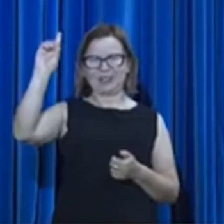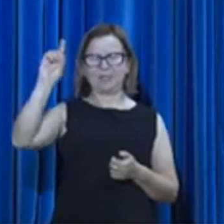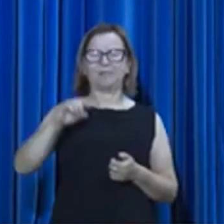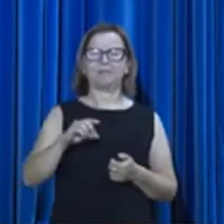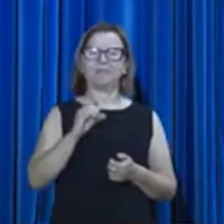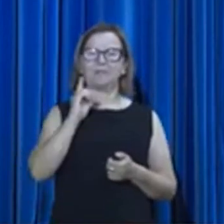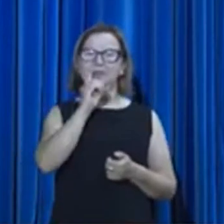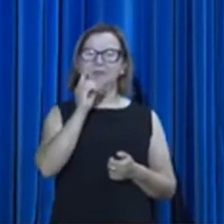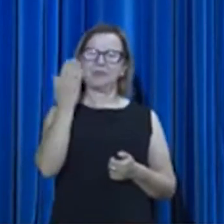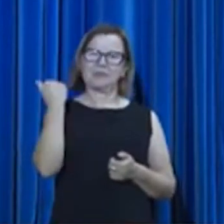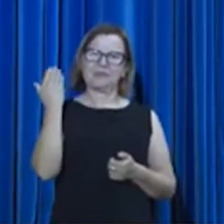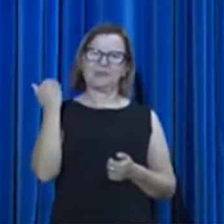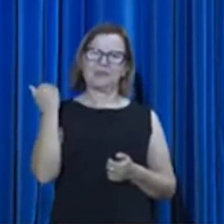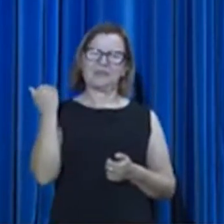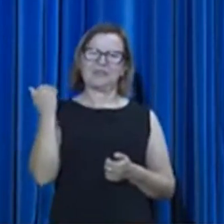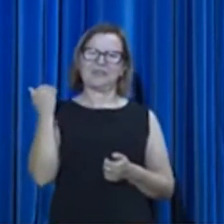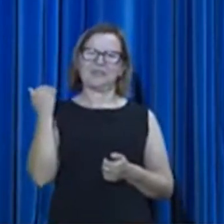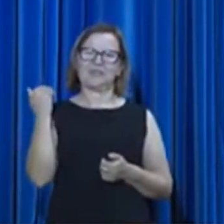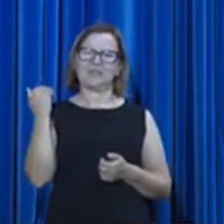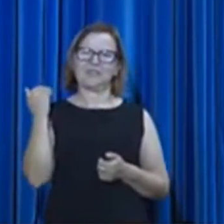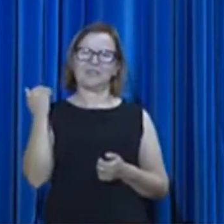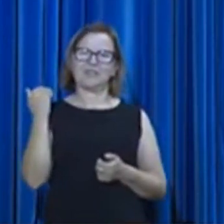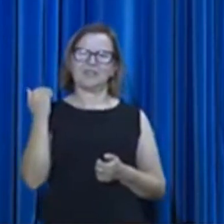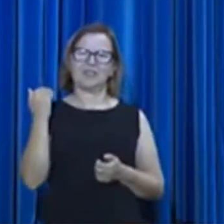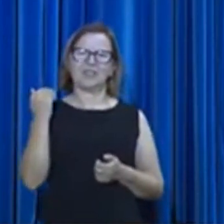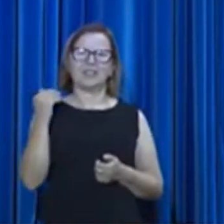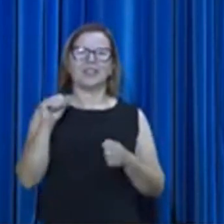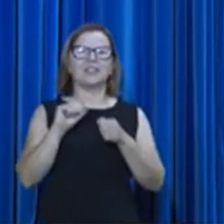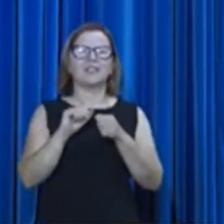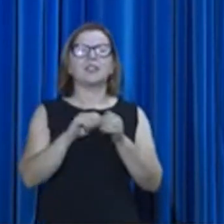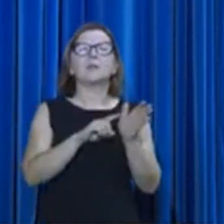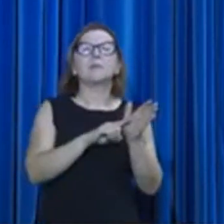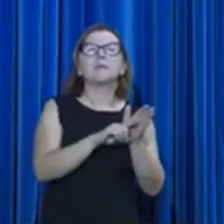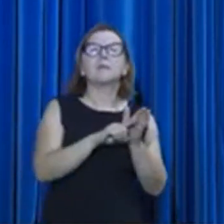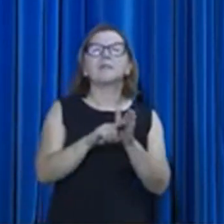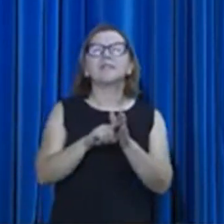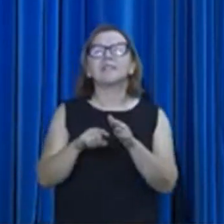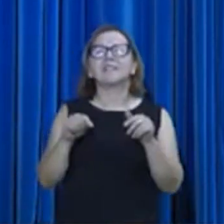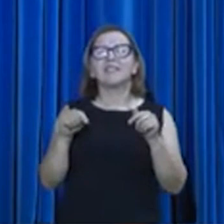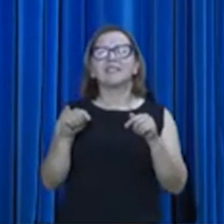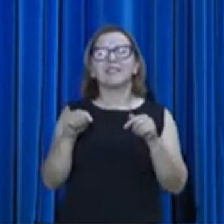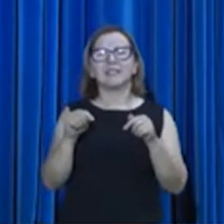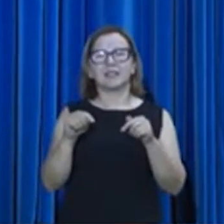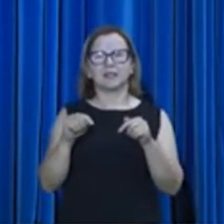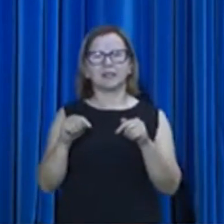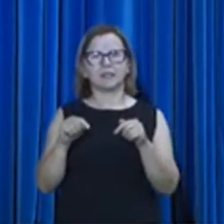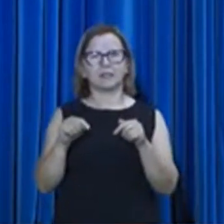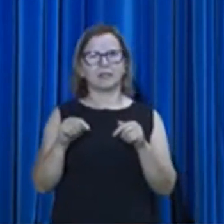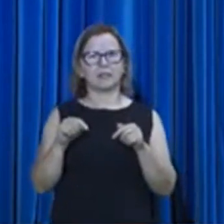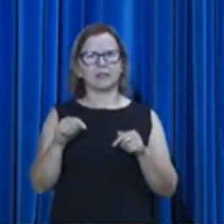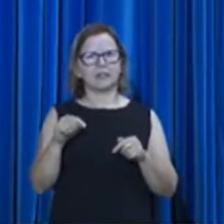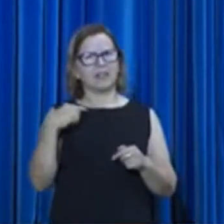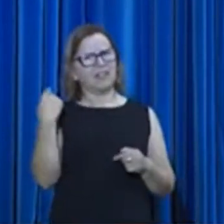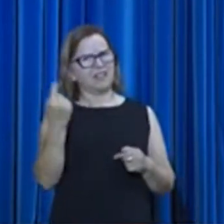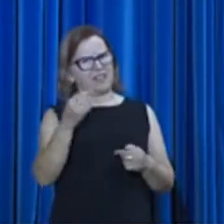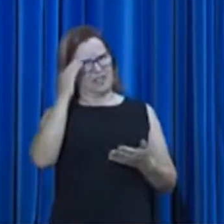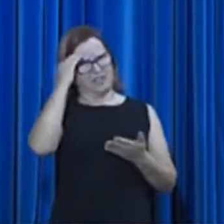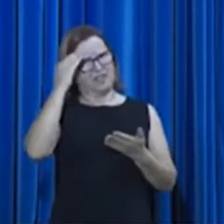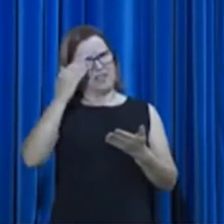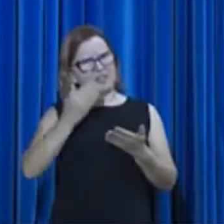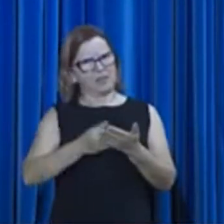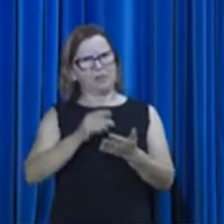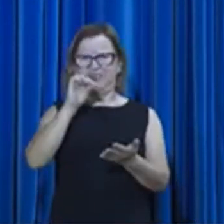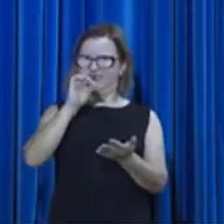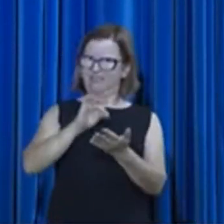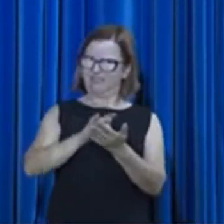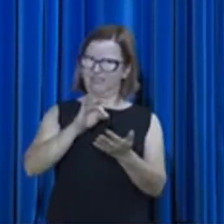Domingo passado, nós tivemos uma pergunta aqui que me chamou a atenção. Será que nós cremos de fato que o